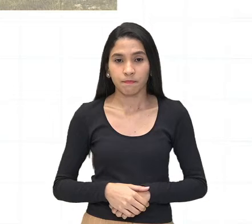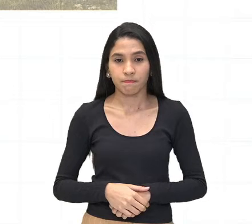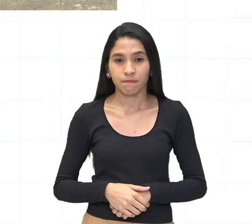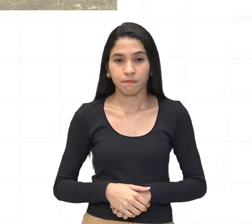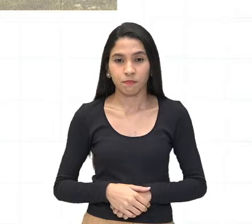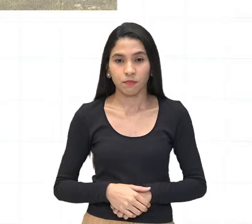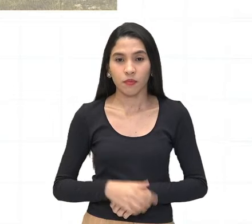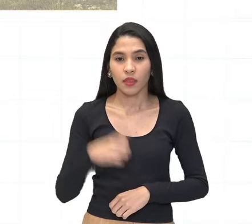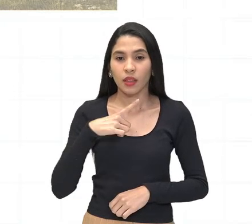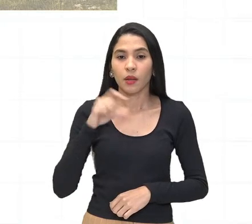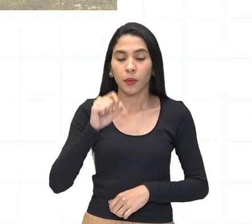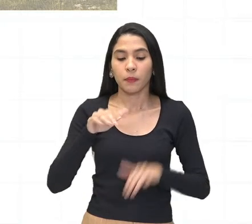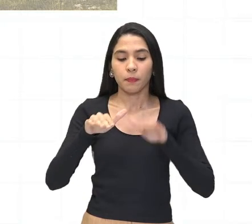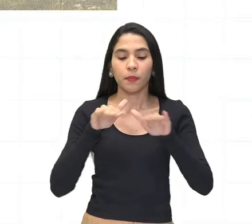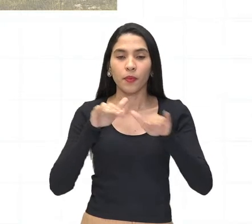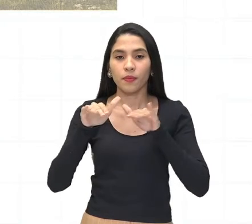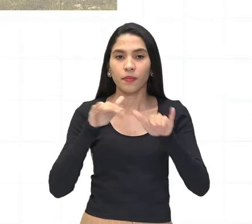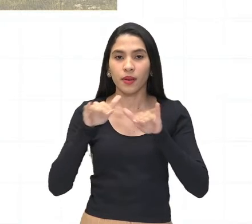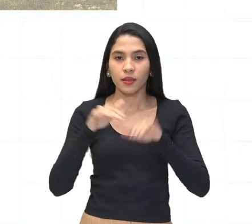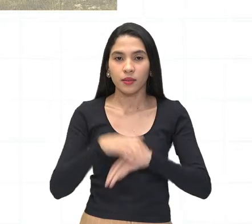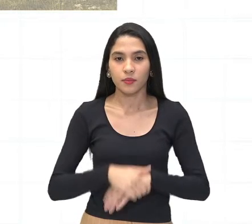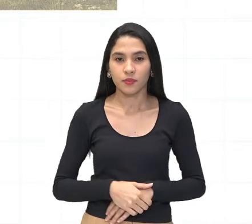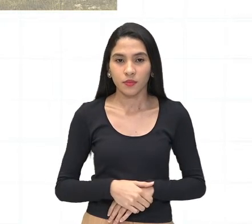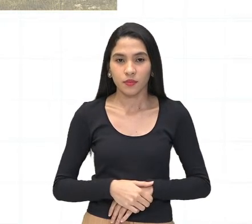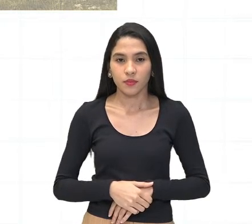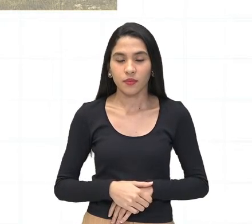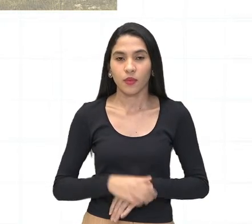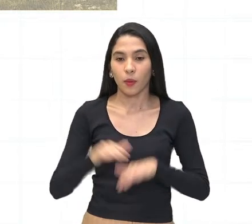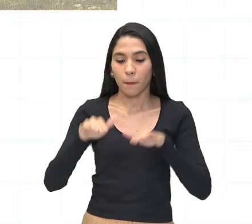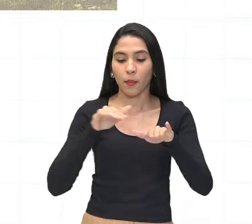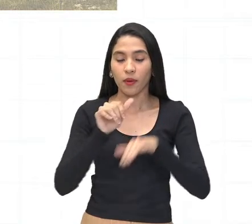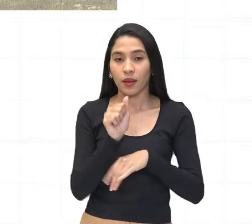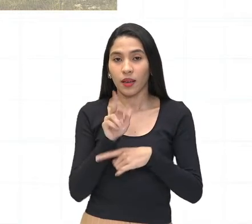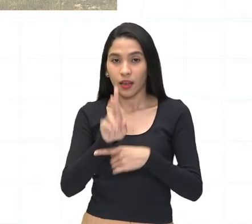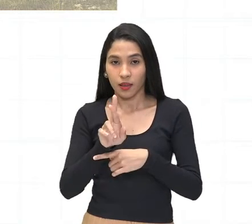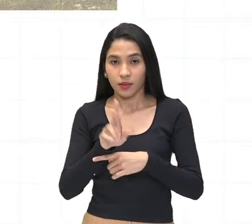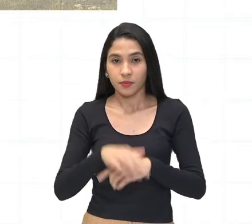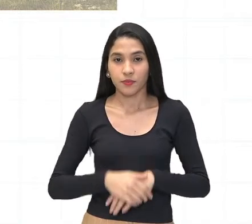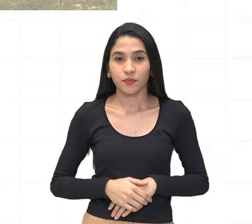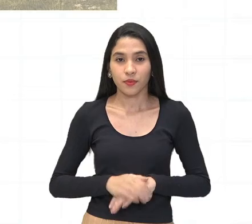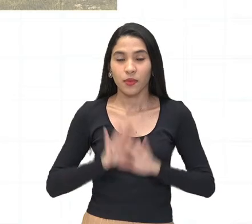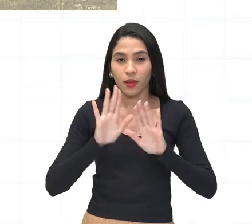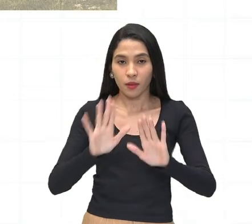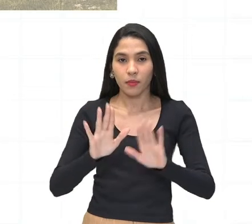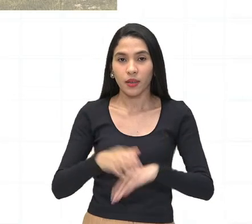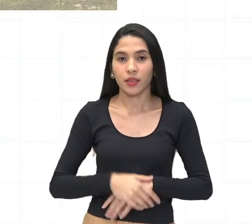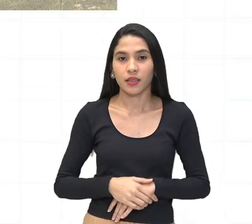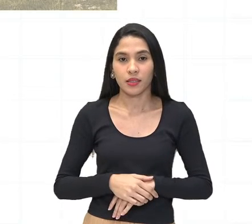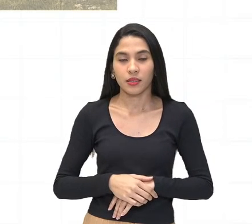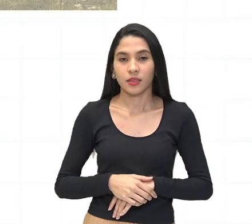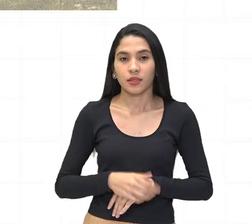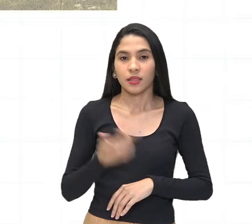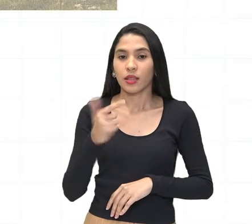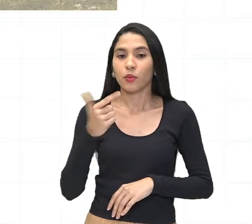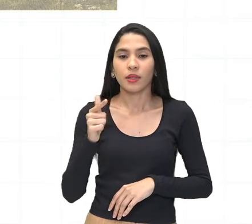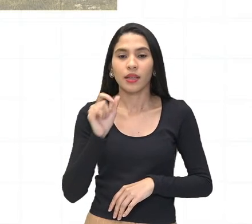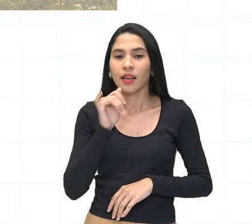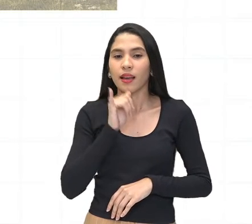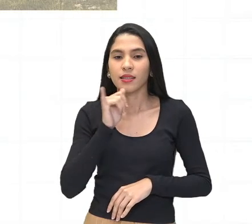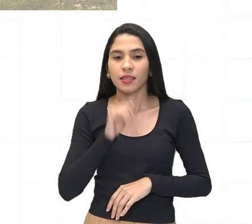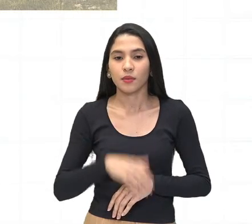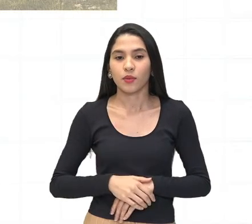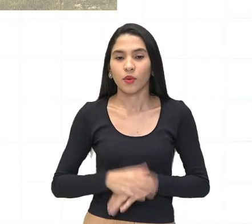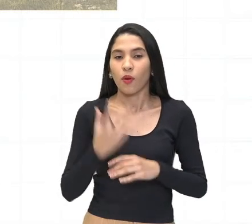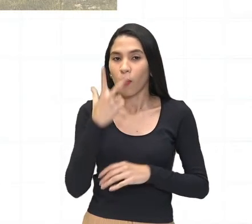uma movimentação, né, do ar, mas sem que ela seja